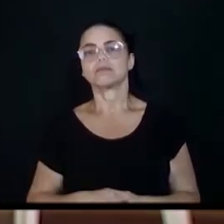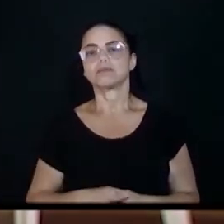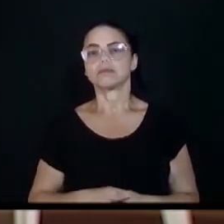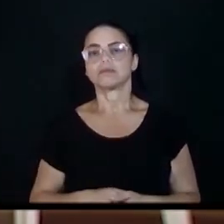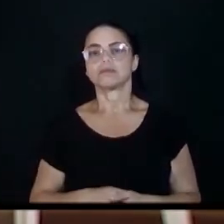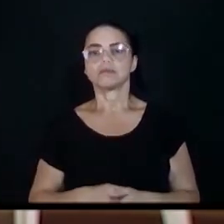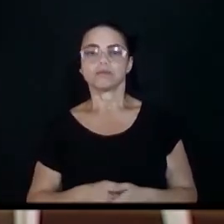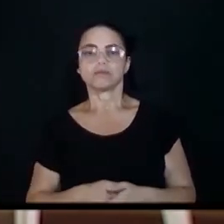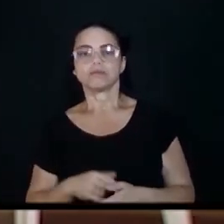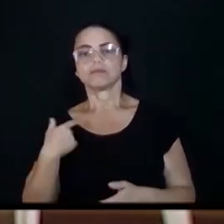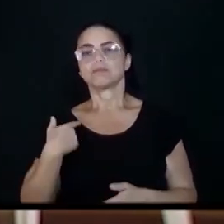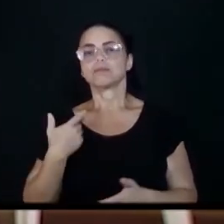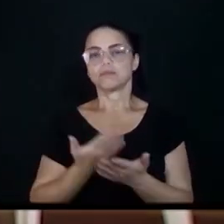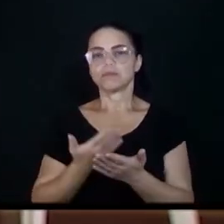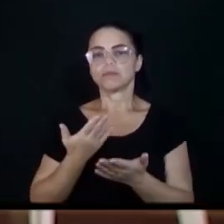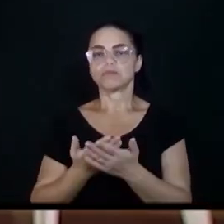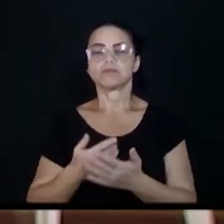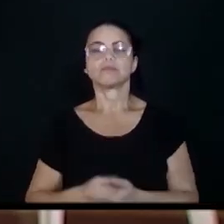ele desde...